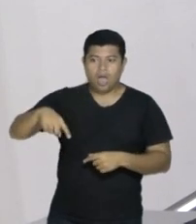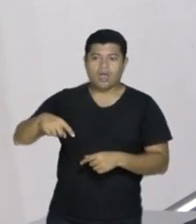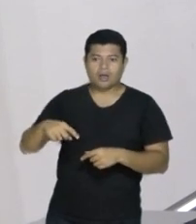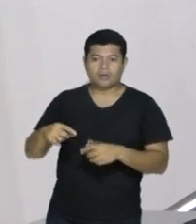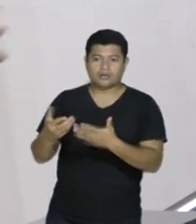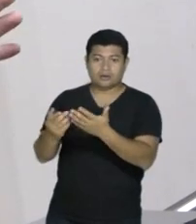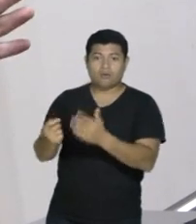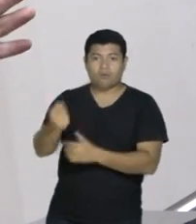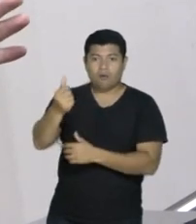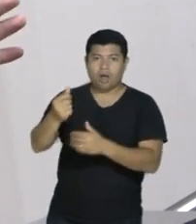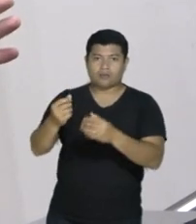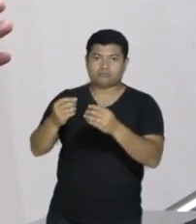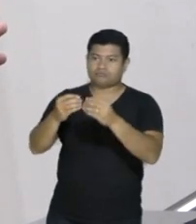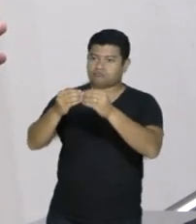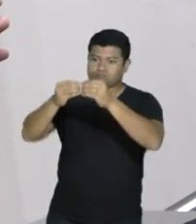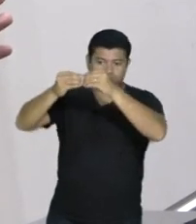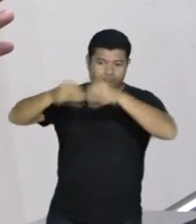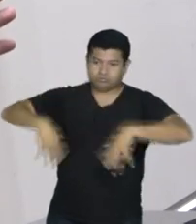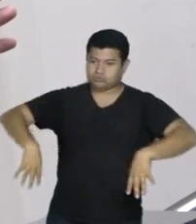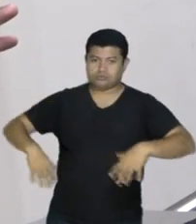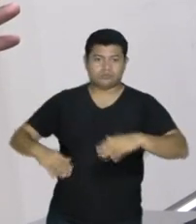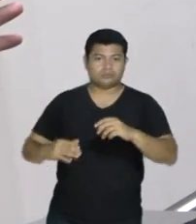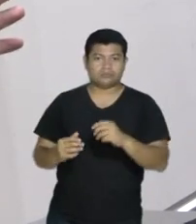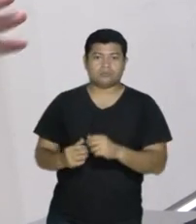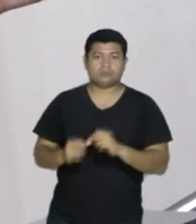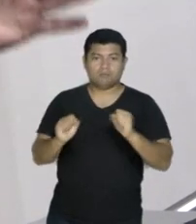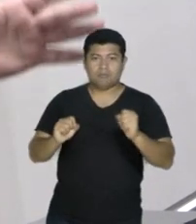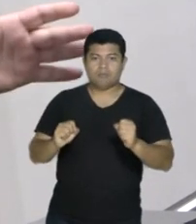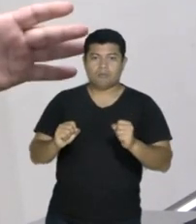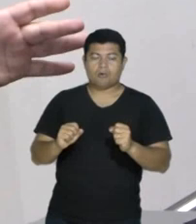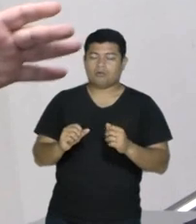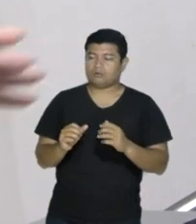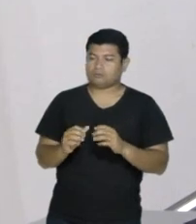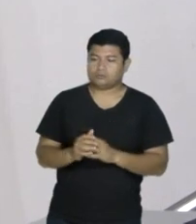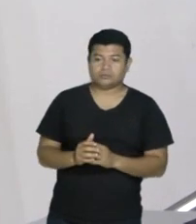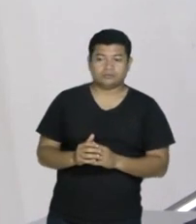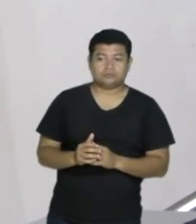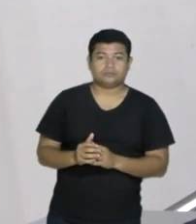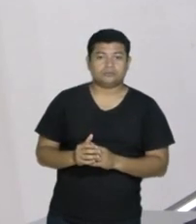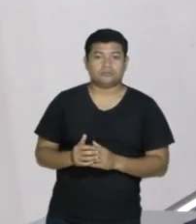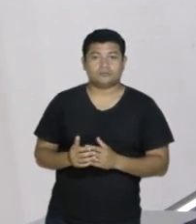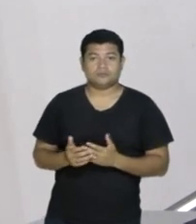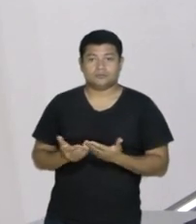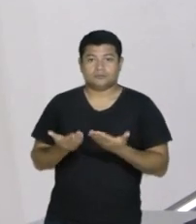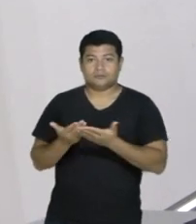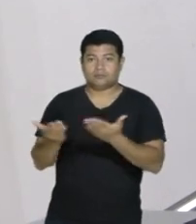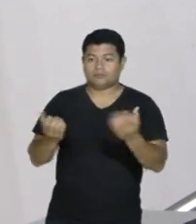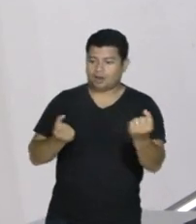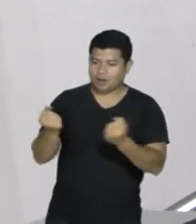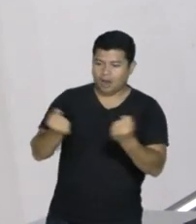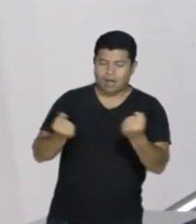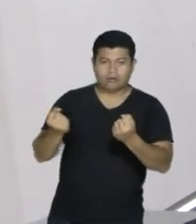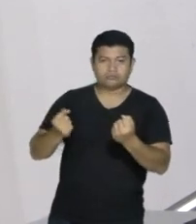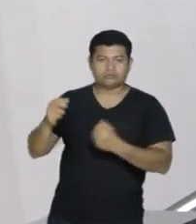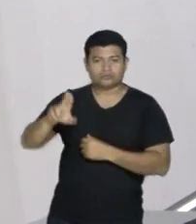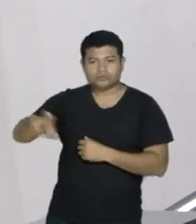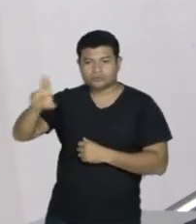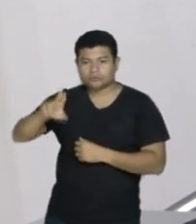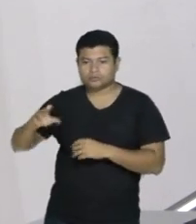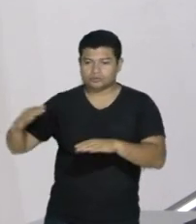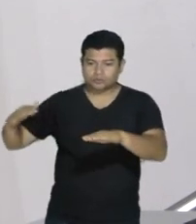a ponte pode cair a qualquer momento foi tirado de passar os caminhões mas com os carros ela também pode cair aí